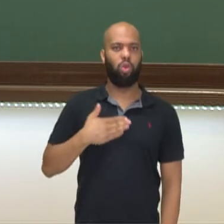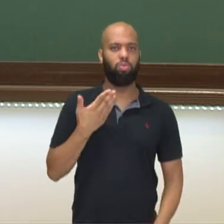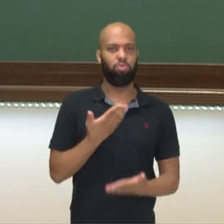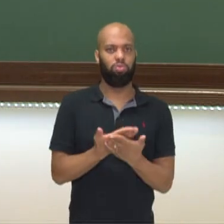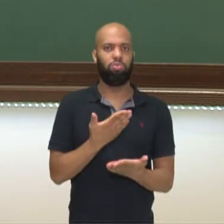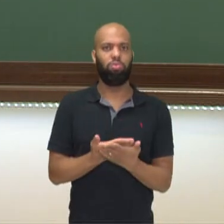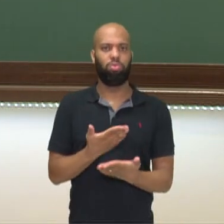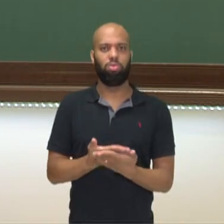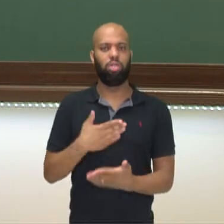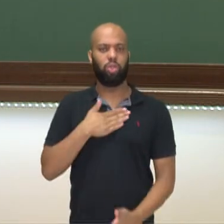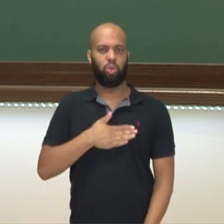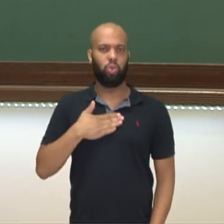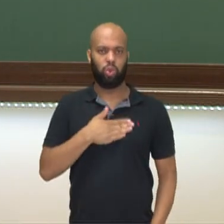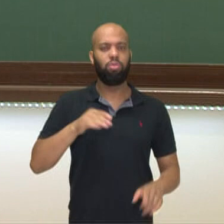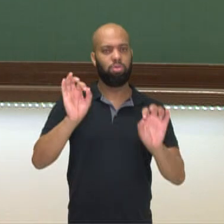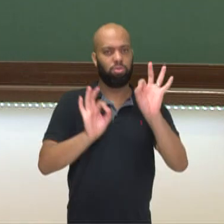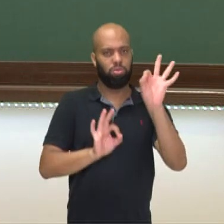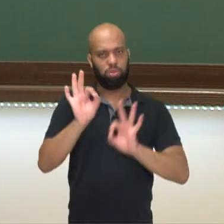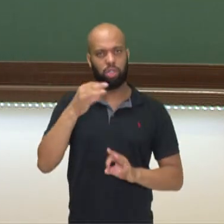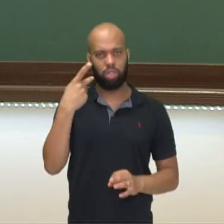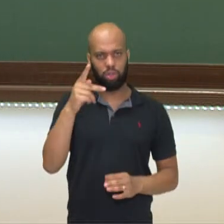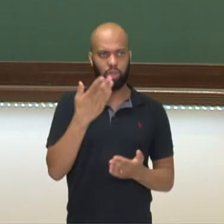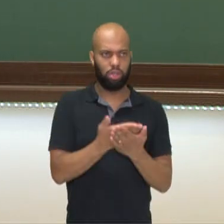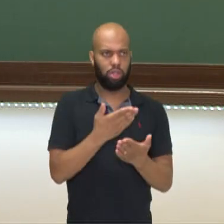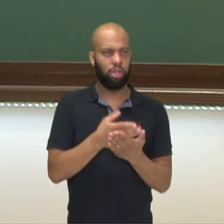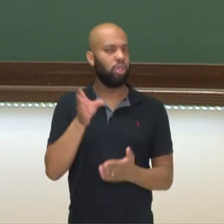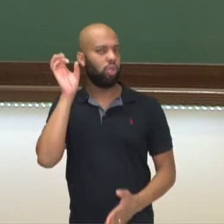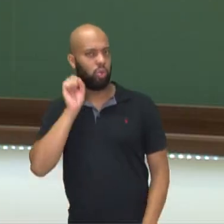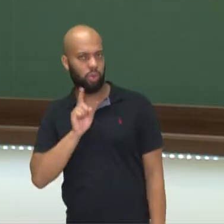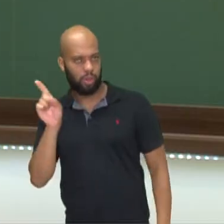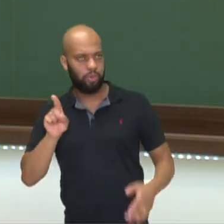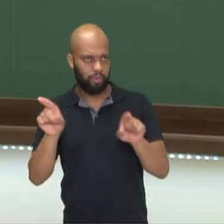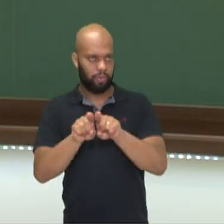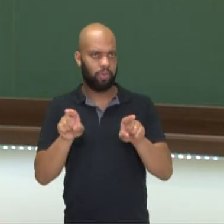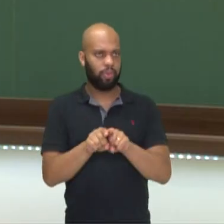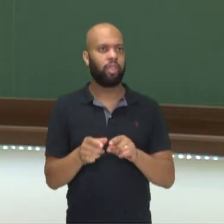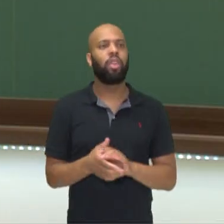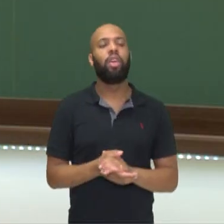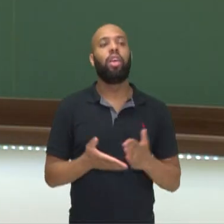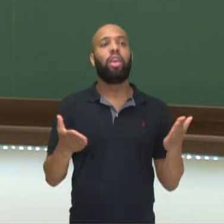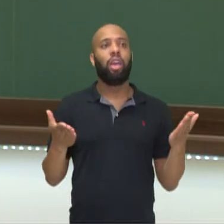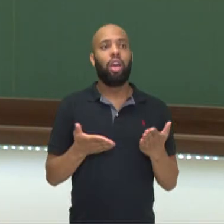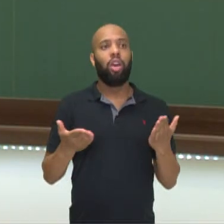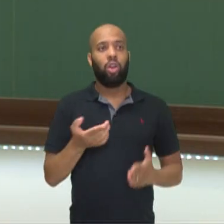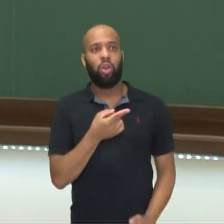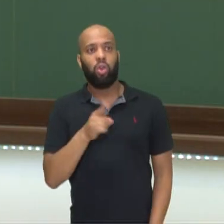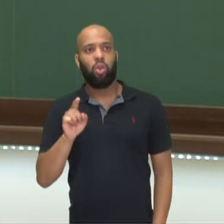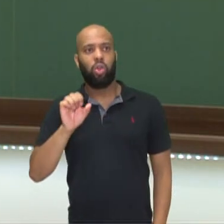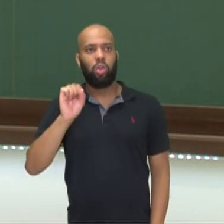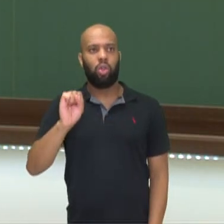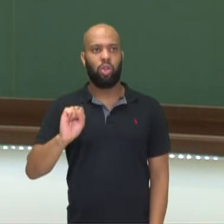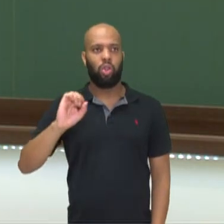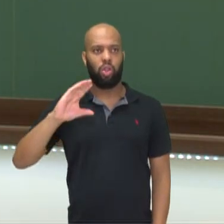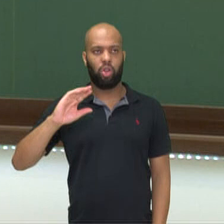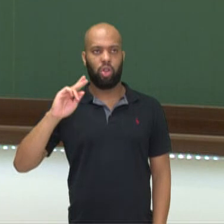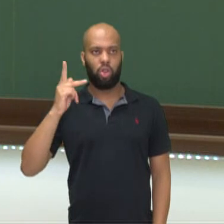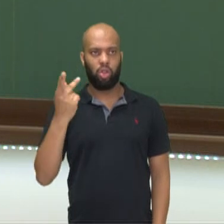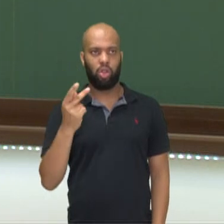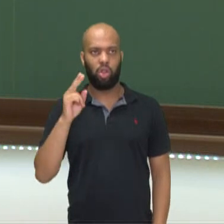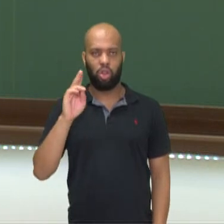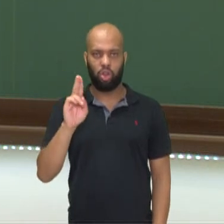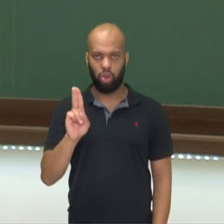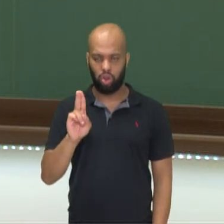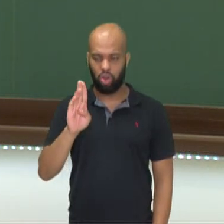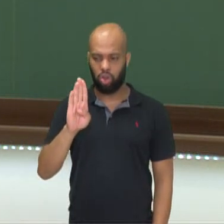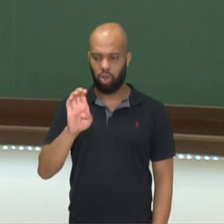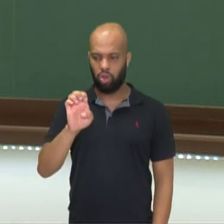e preparando as aulas para vocês. Vamos lá. O próximo compositor e último da parte romântica é Schubert. Schubert